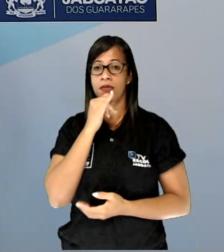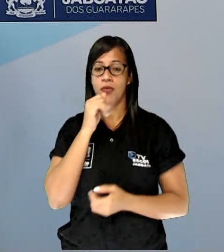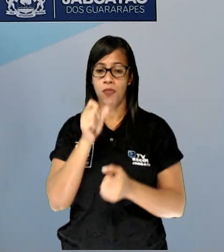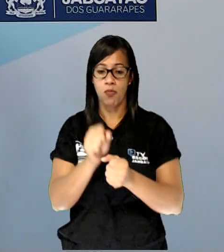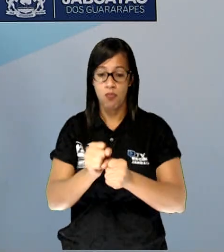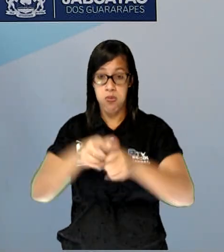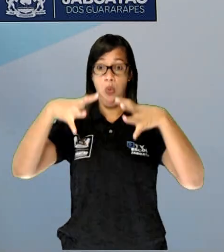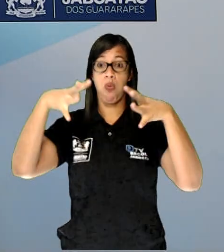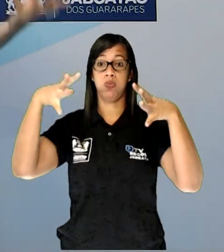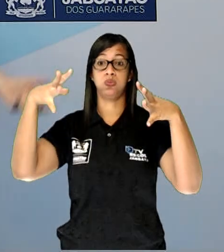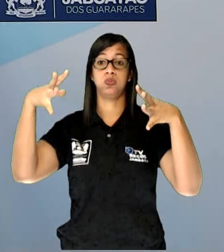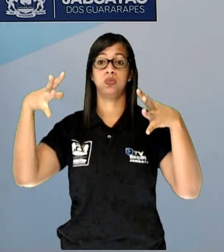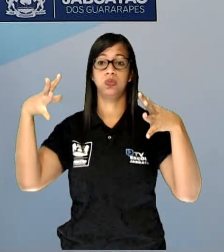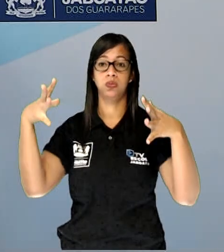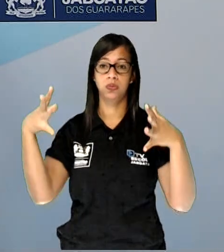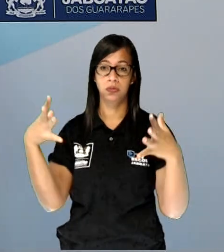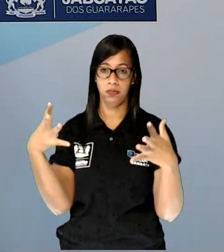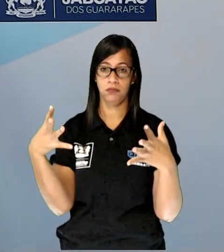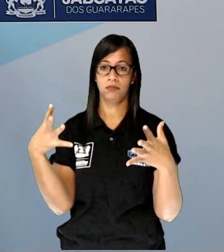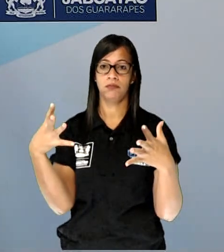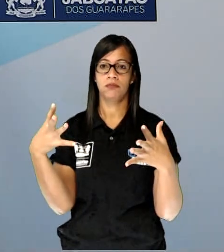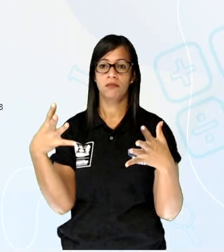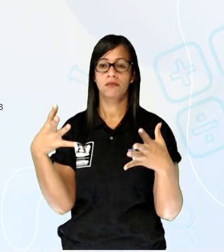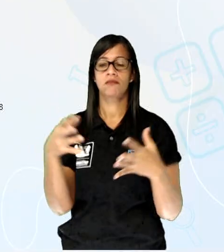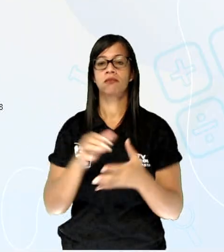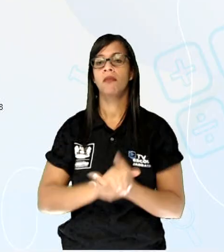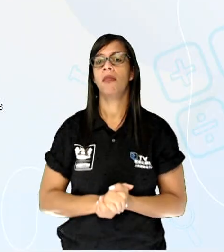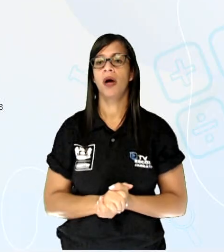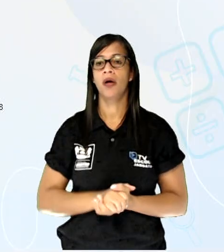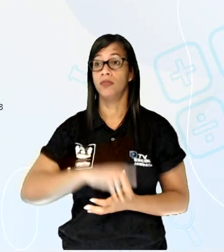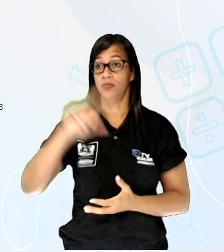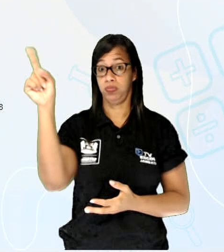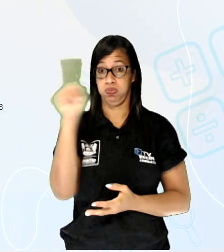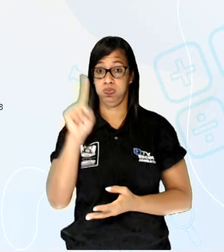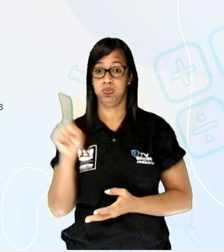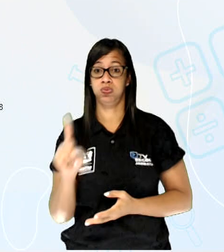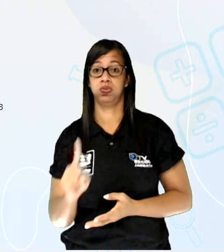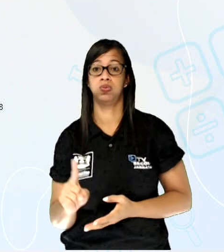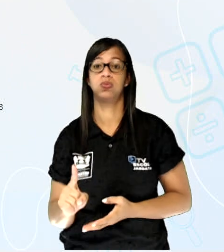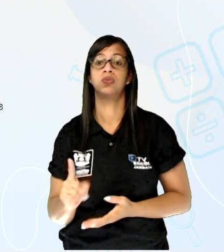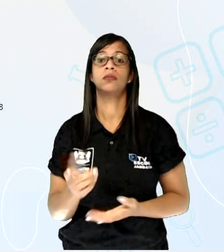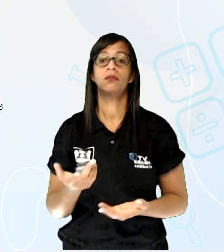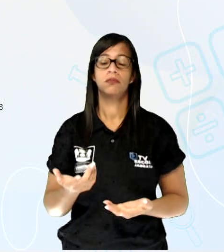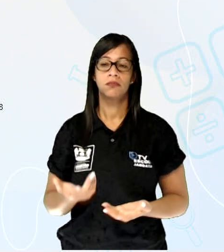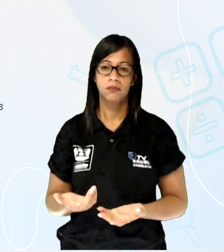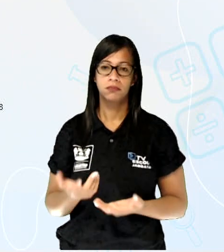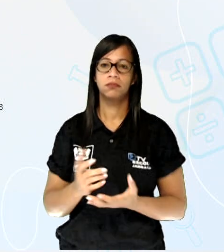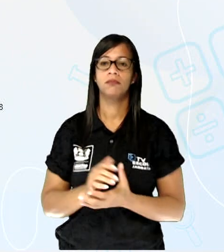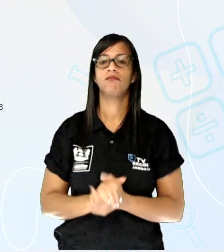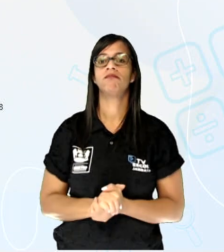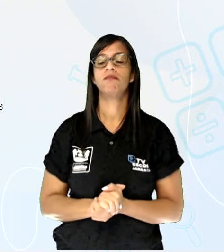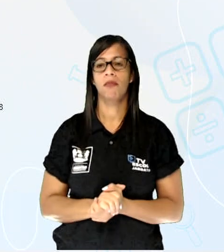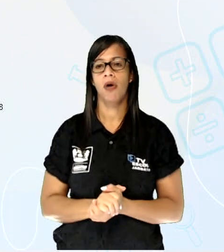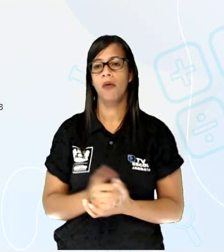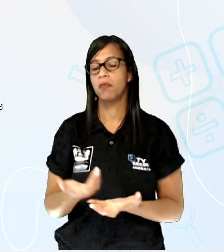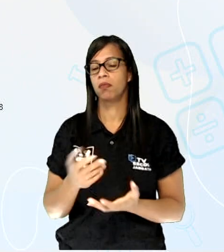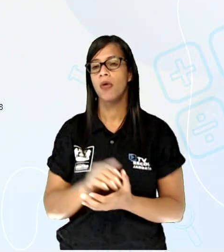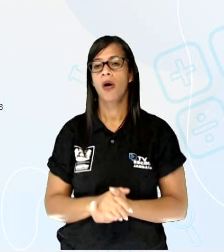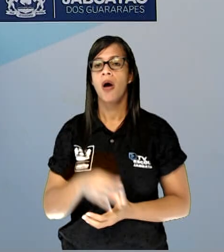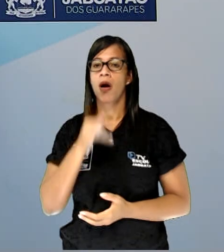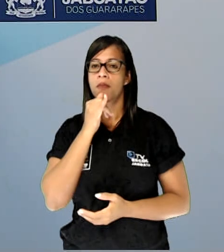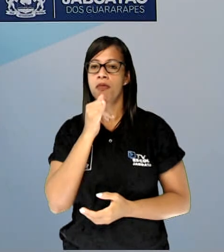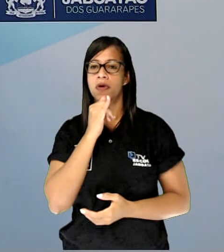Né? Smash! Zap! Crash! Batido! Batido de